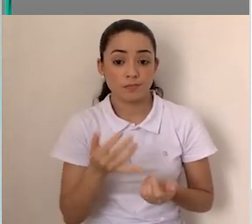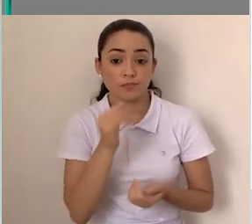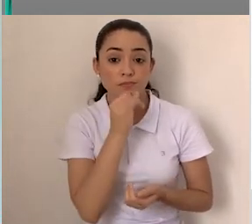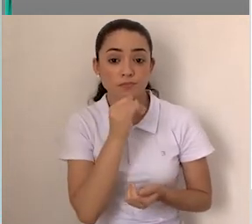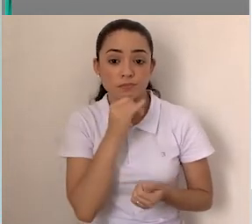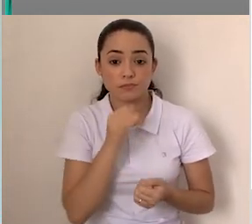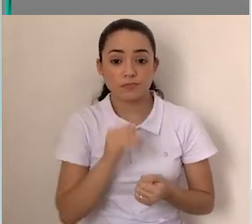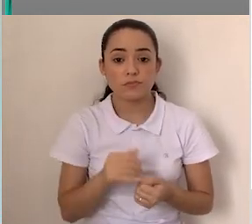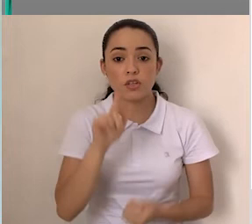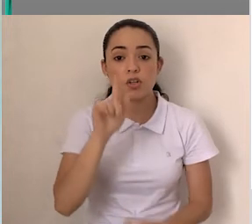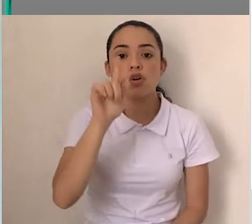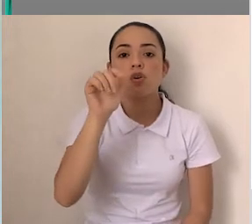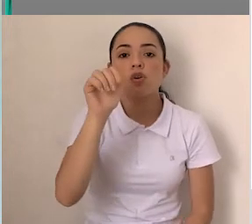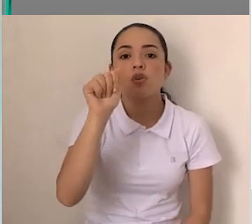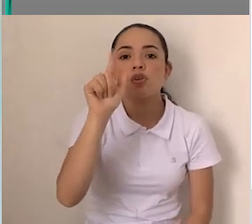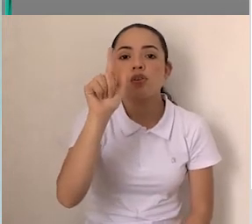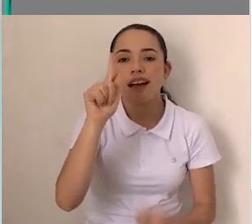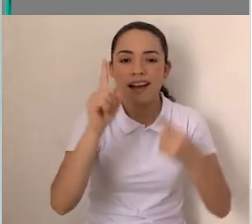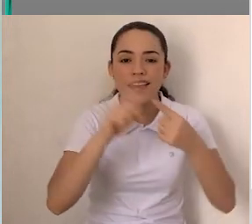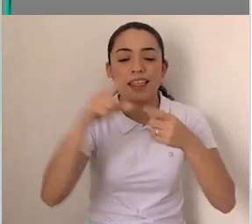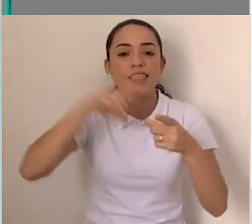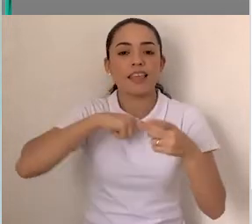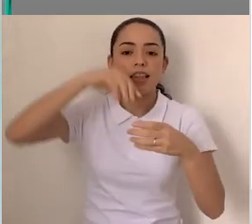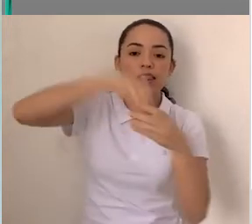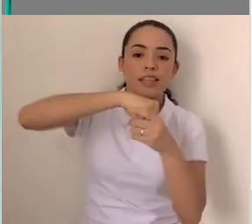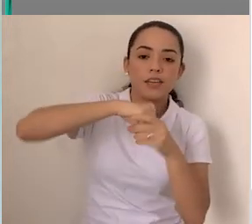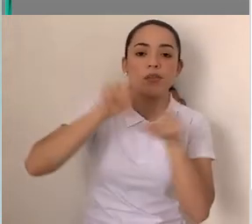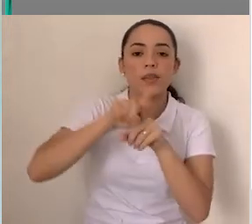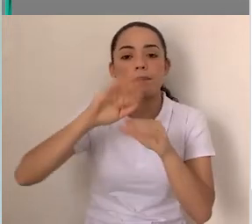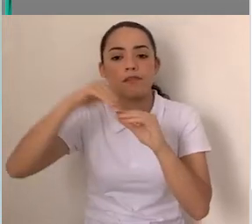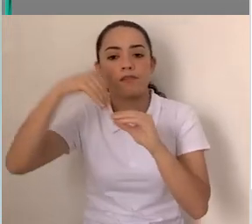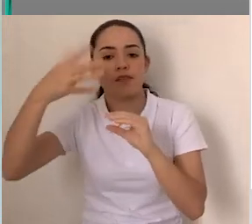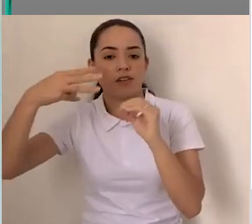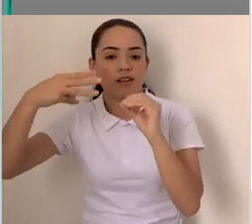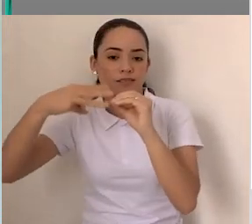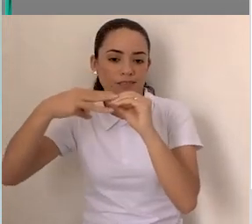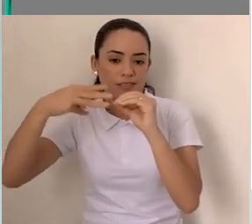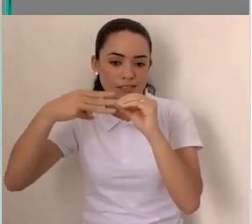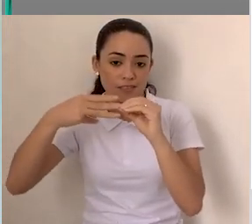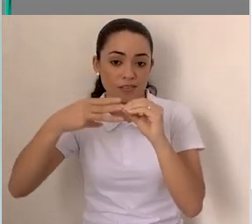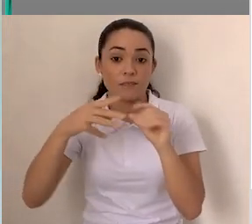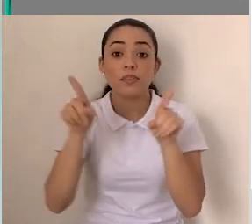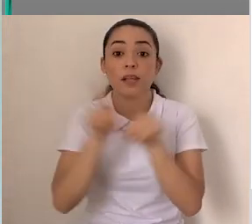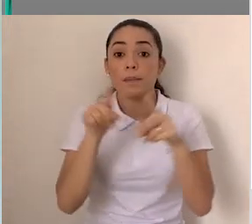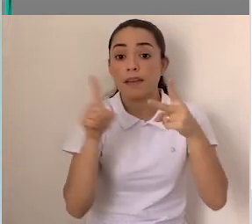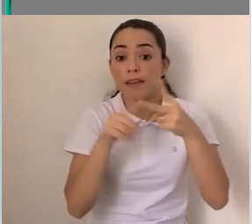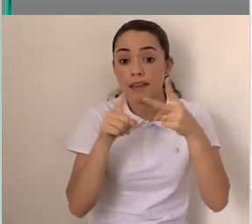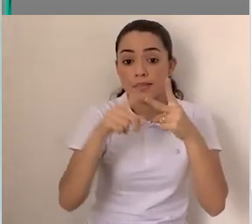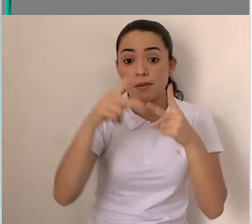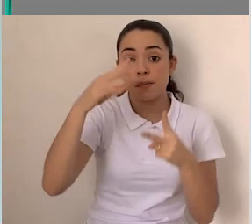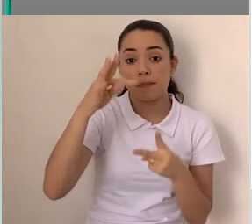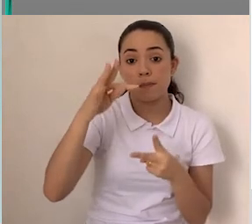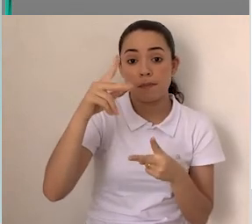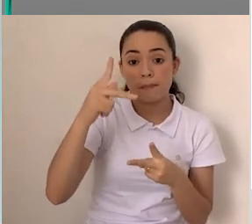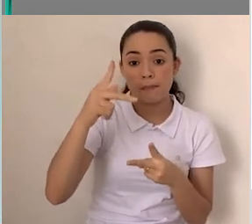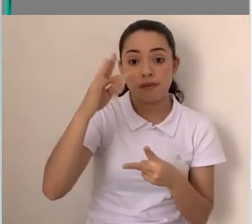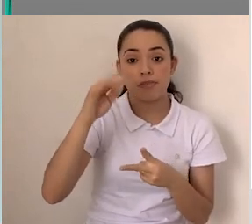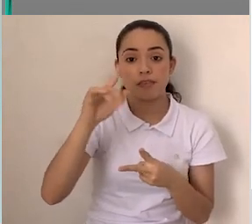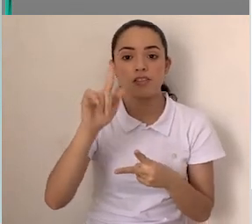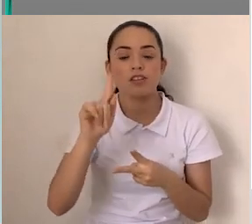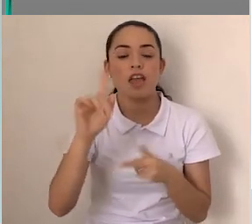Os glicosaminoglicanos são mucopolissacarídeos. Componentes polissacarídeos são compostos por unidades